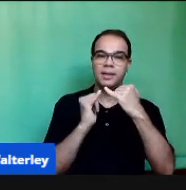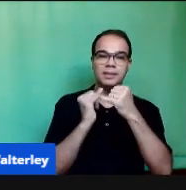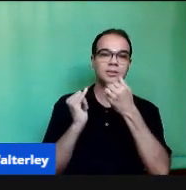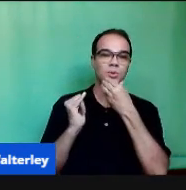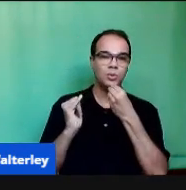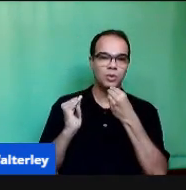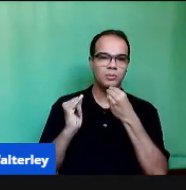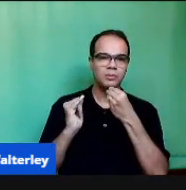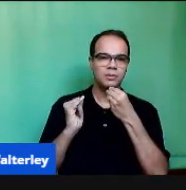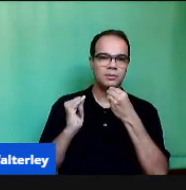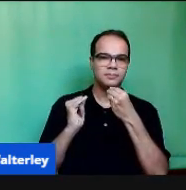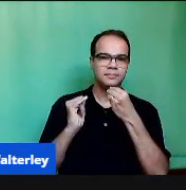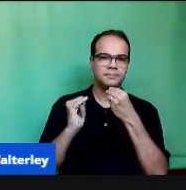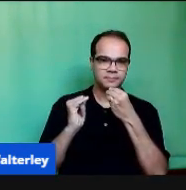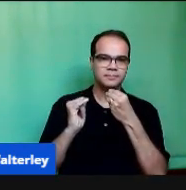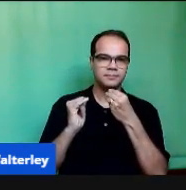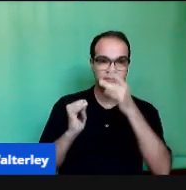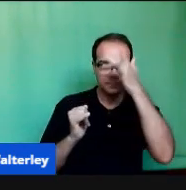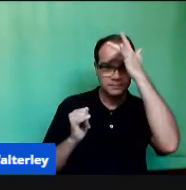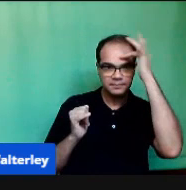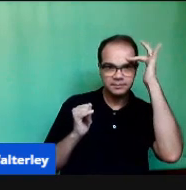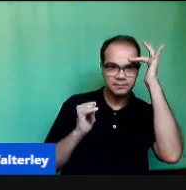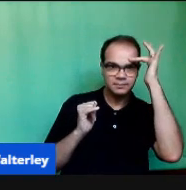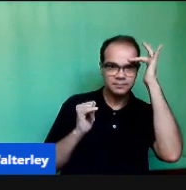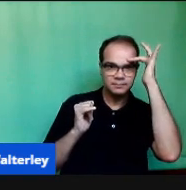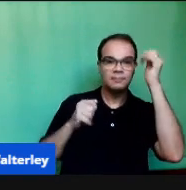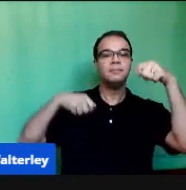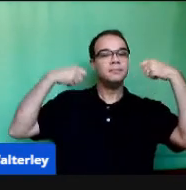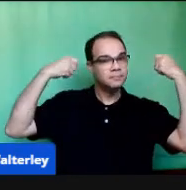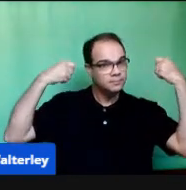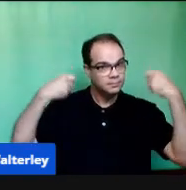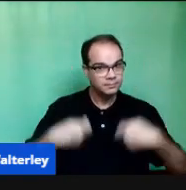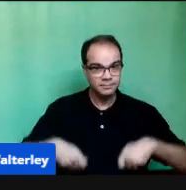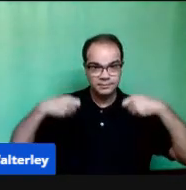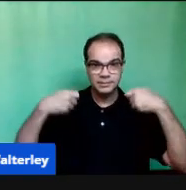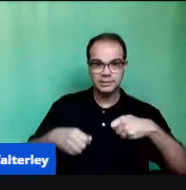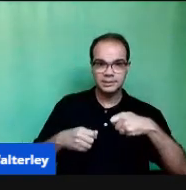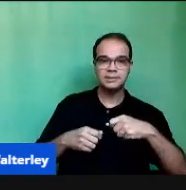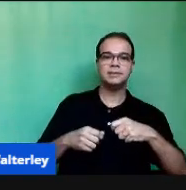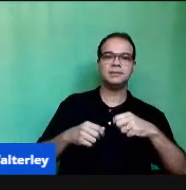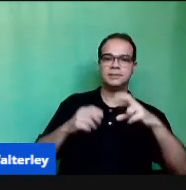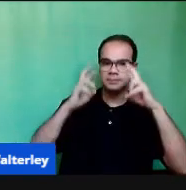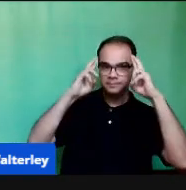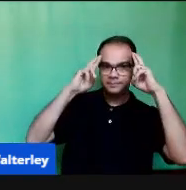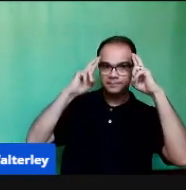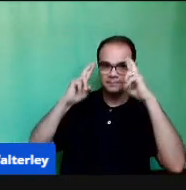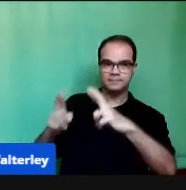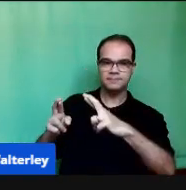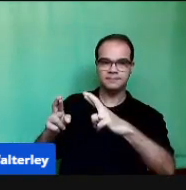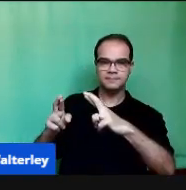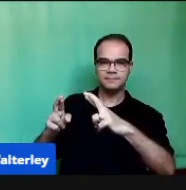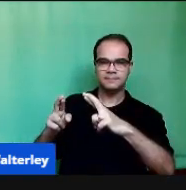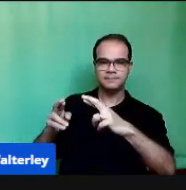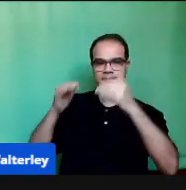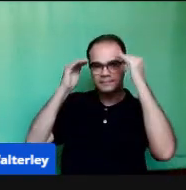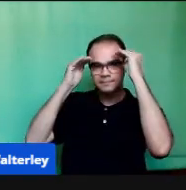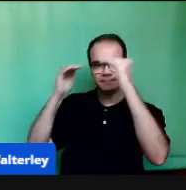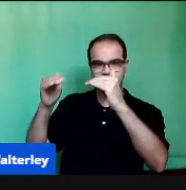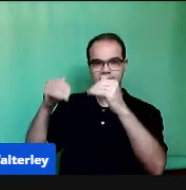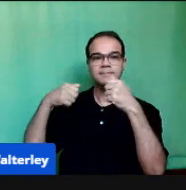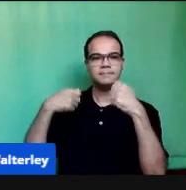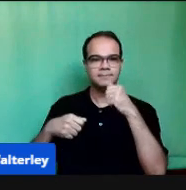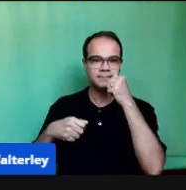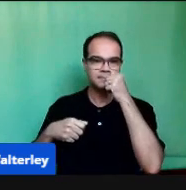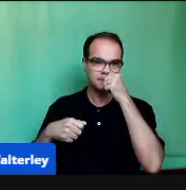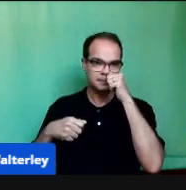ser respeitado, empregado em todas as tratativas verbais e formulários. Nós tivemos uma grande luta, mas